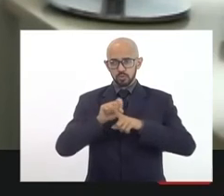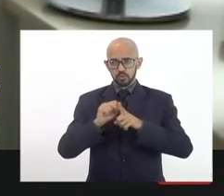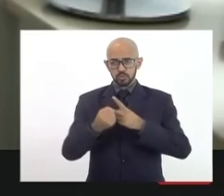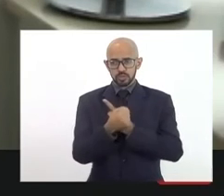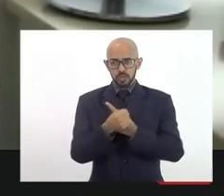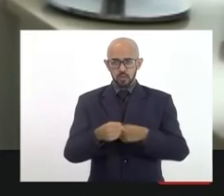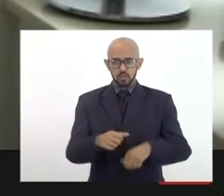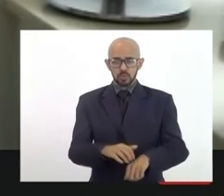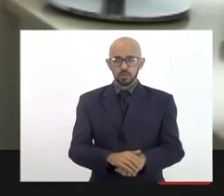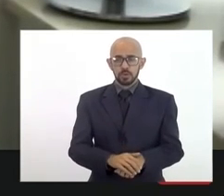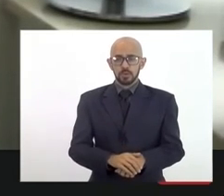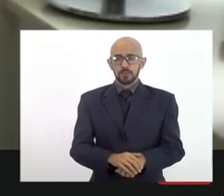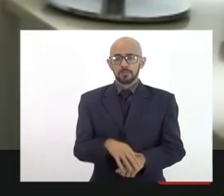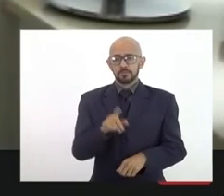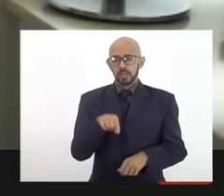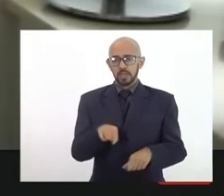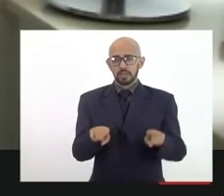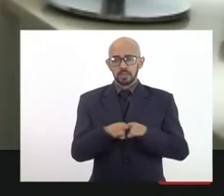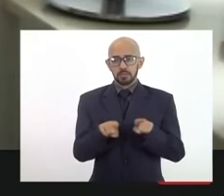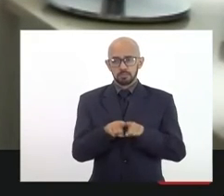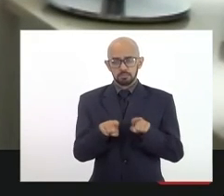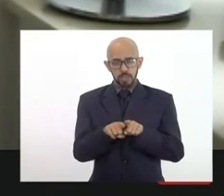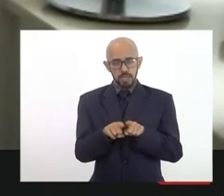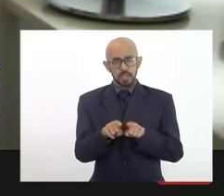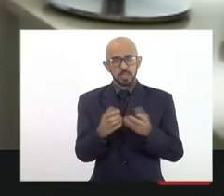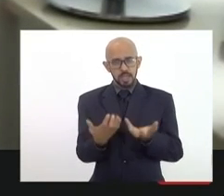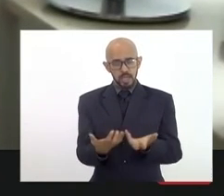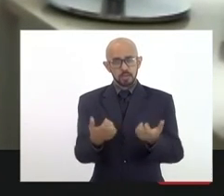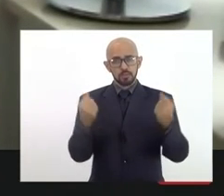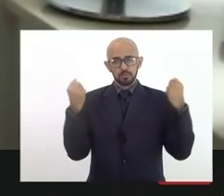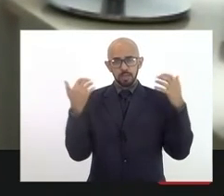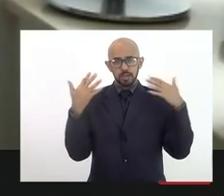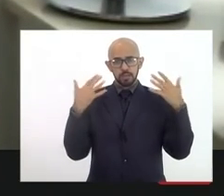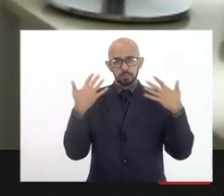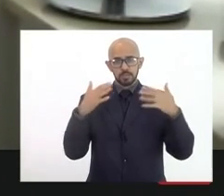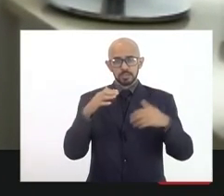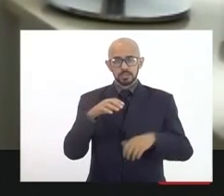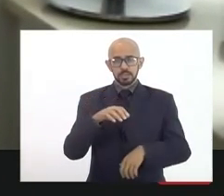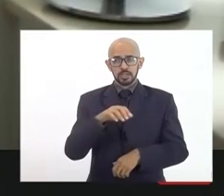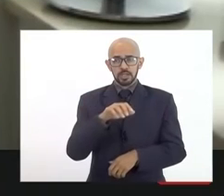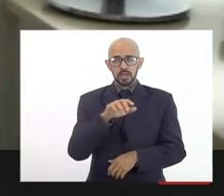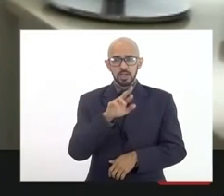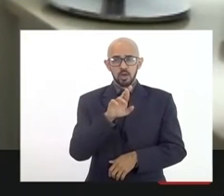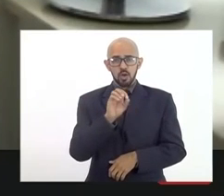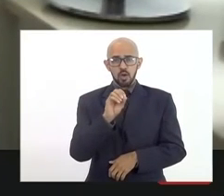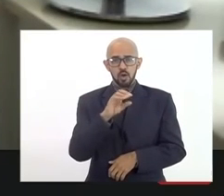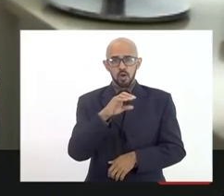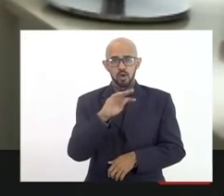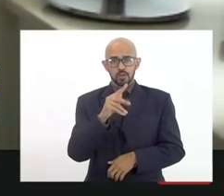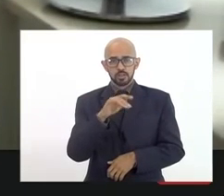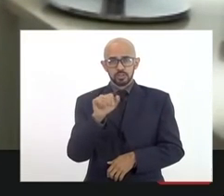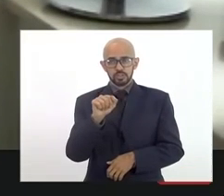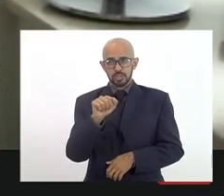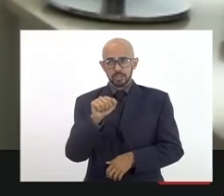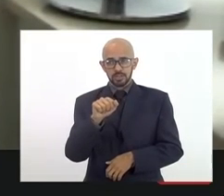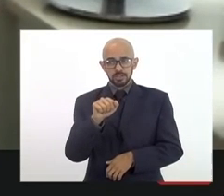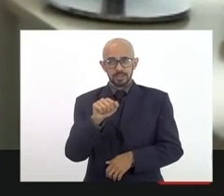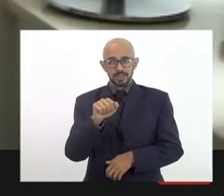social. Queria também parabenizar a Geisa Rocha, que é Rocha, mas não é minha